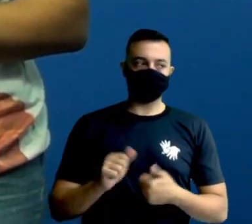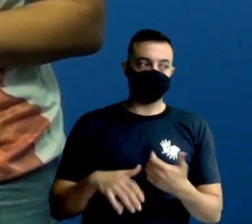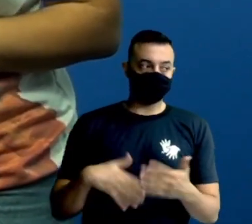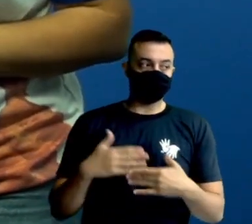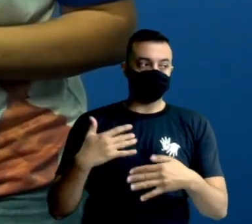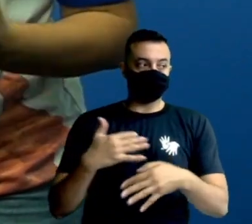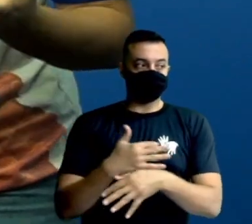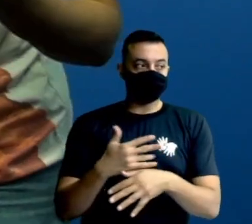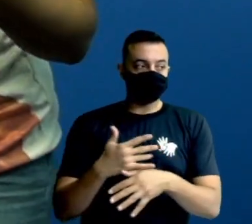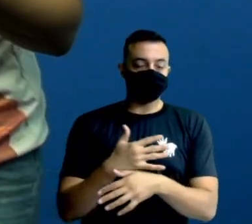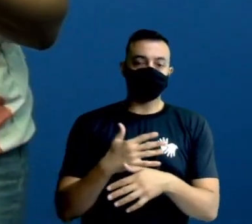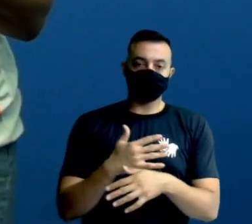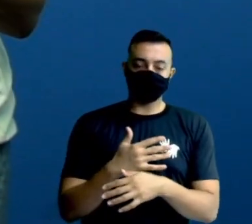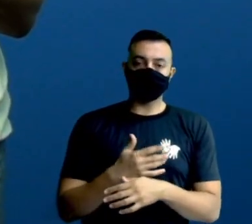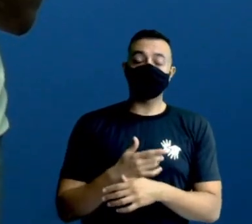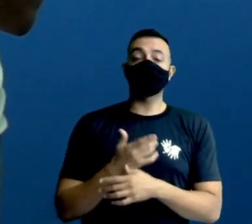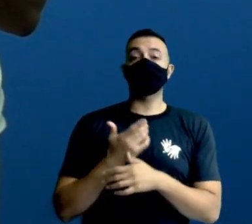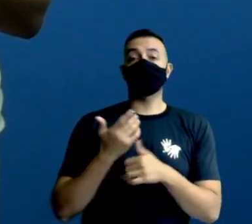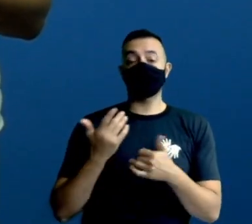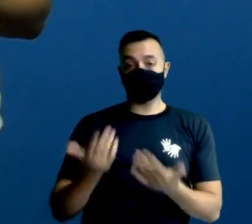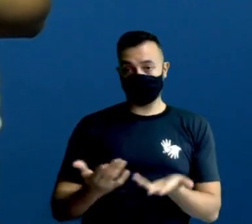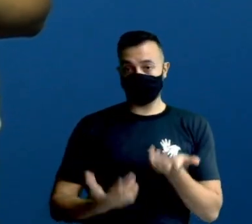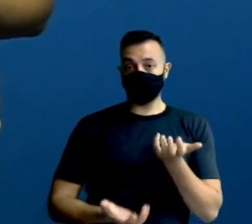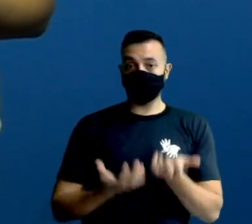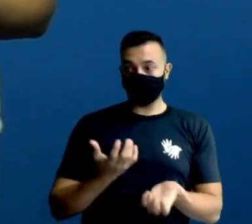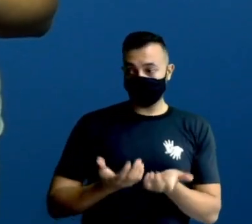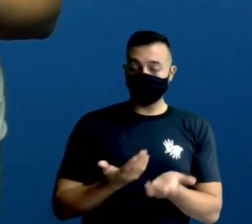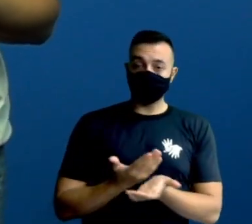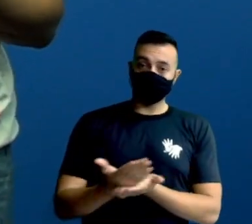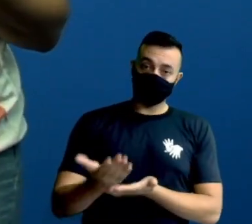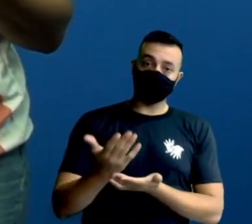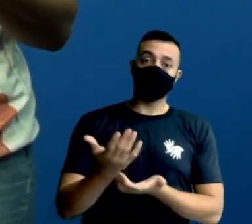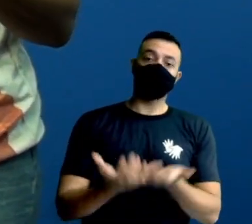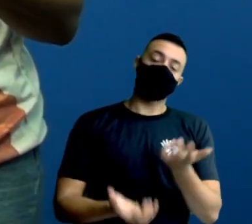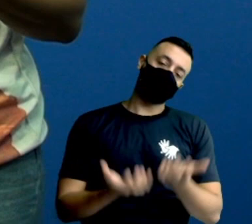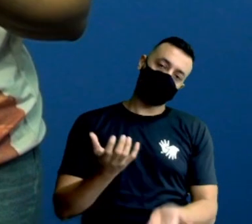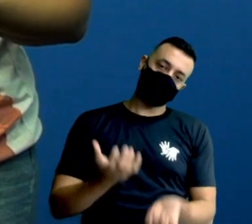das primeiras cidades. Manipulando o fogo, eles começam a cozinhar,